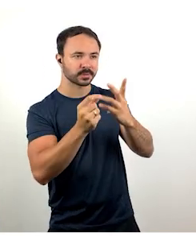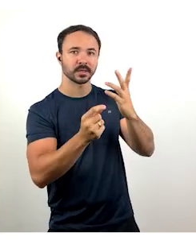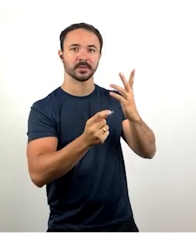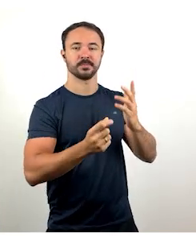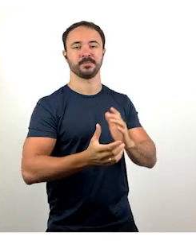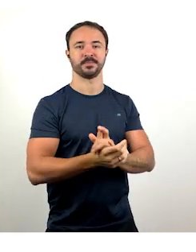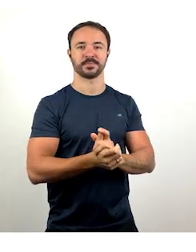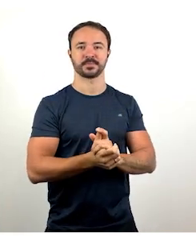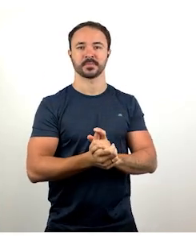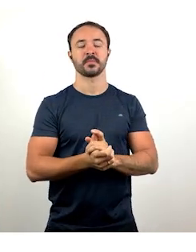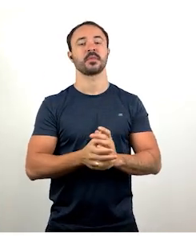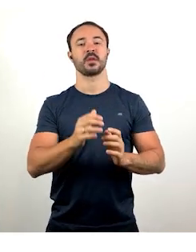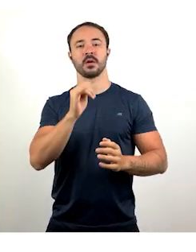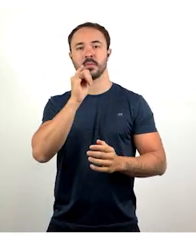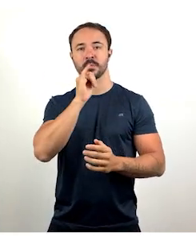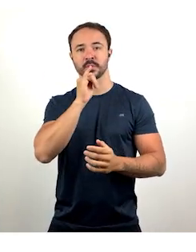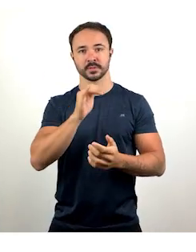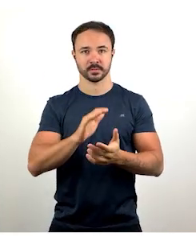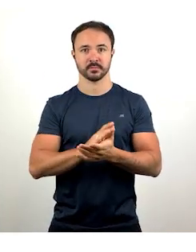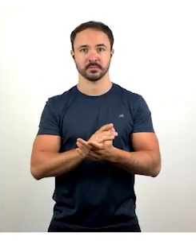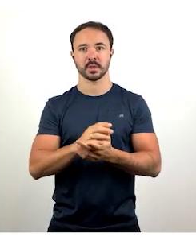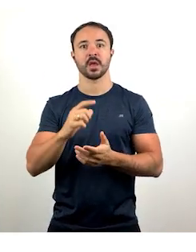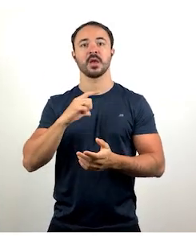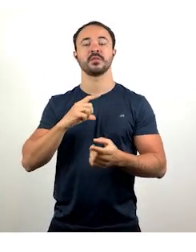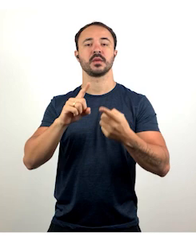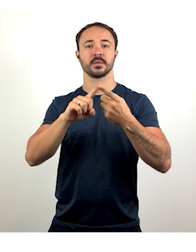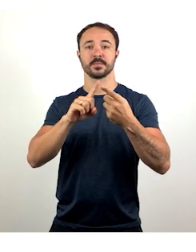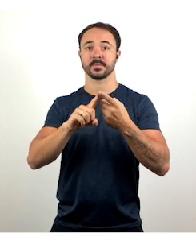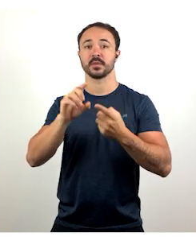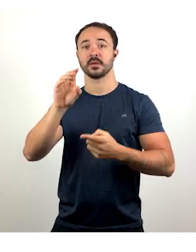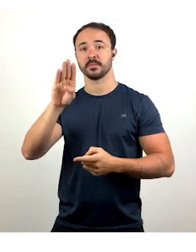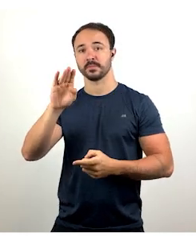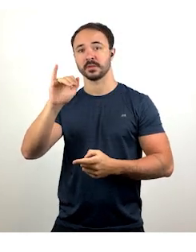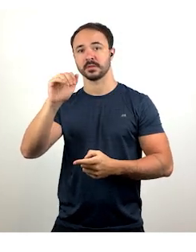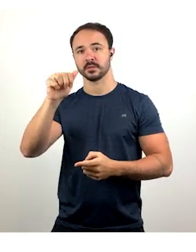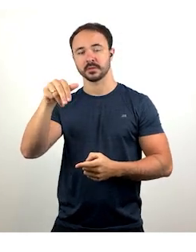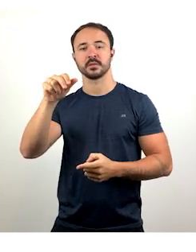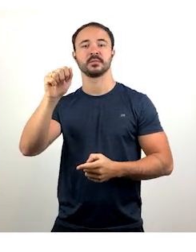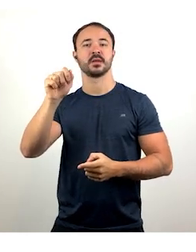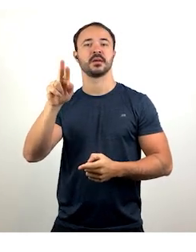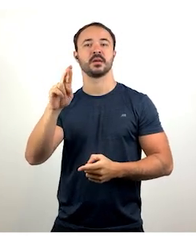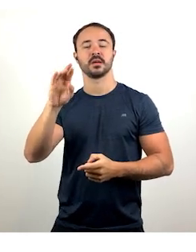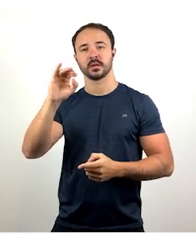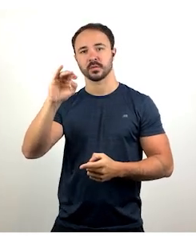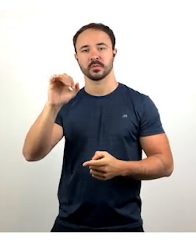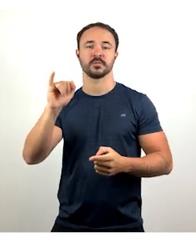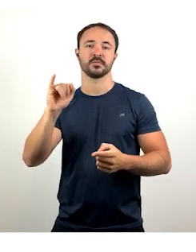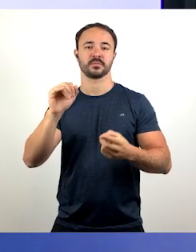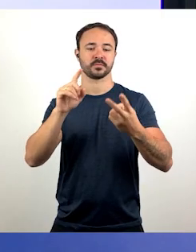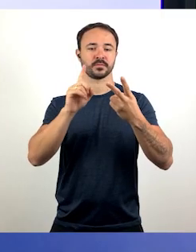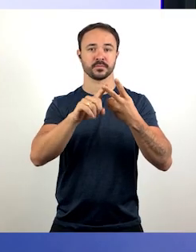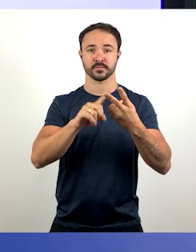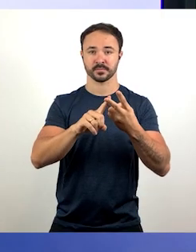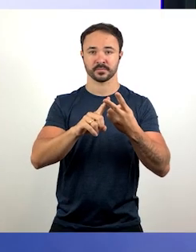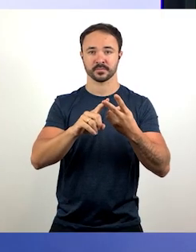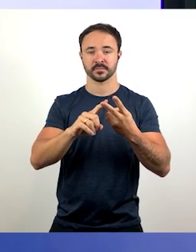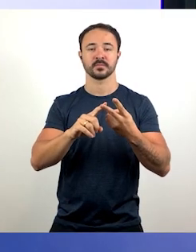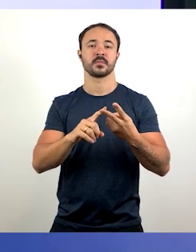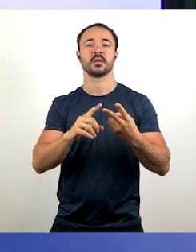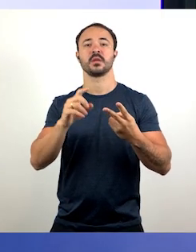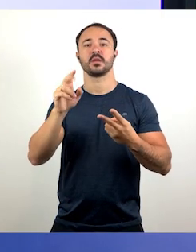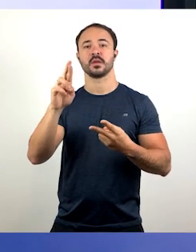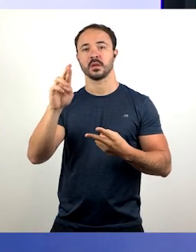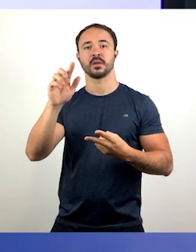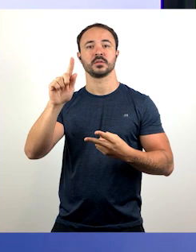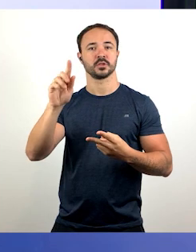em computador. Nós temos a codificação binária, a SCII, atributos de pixel, como